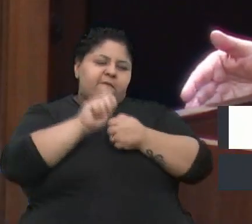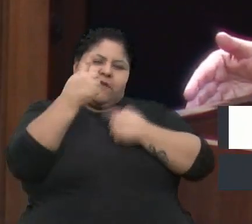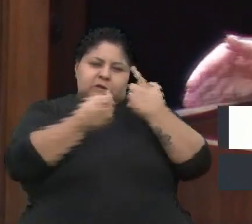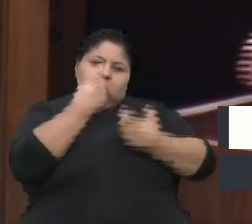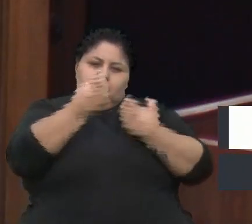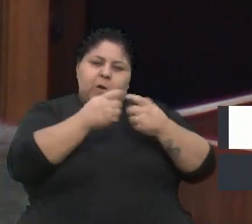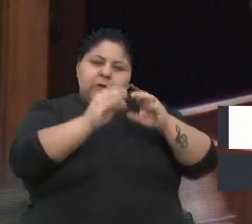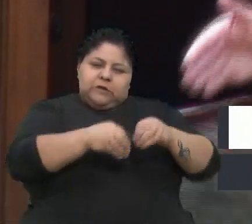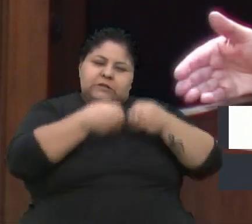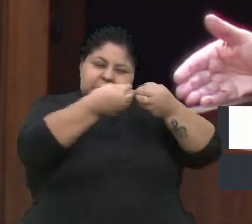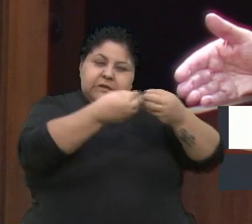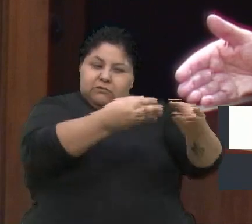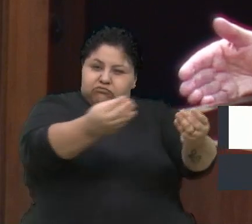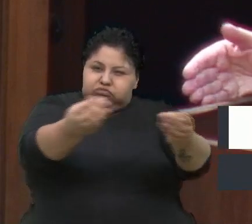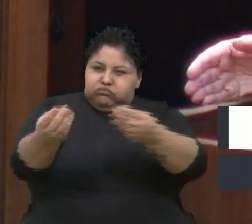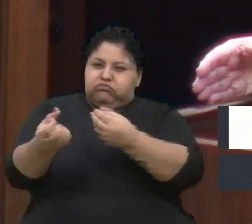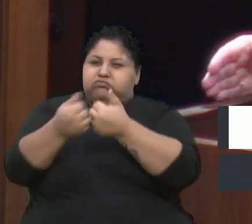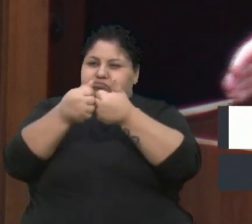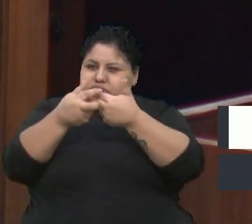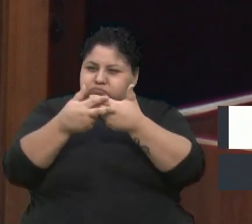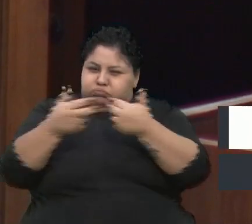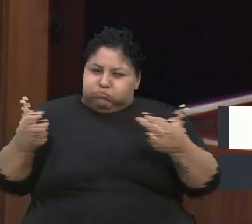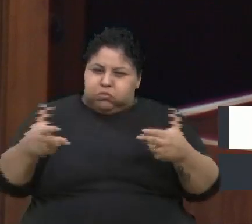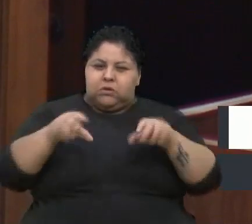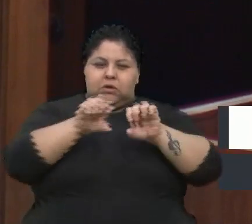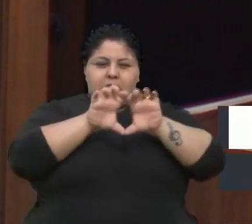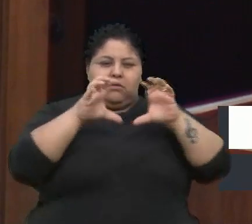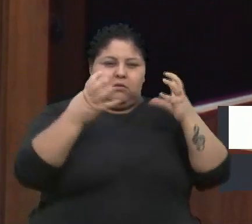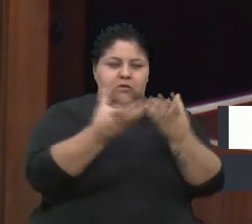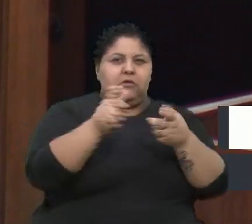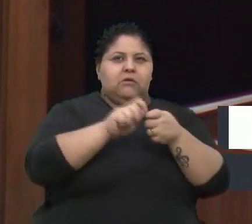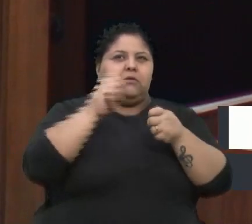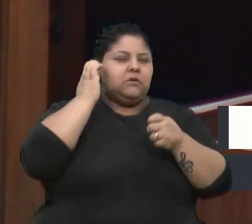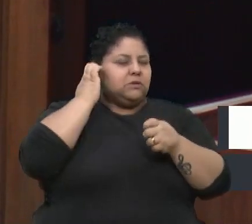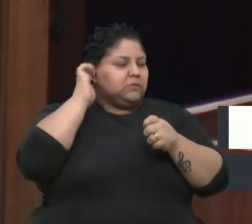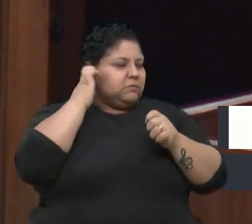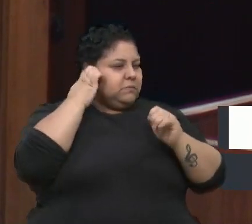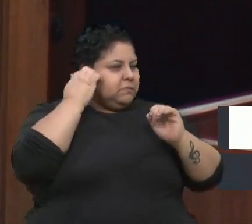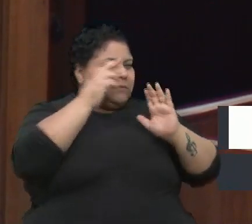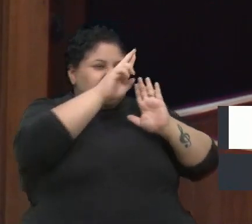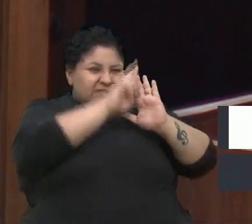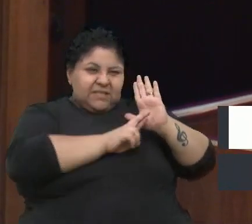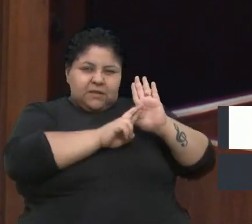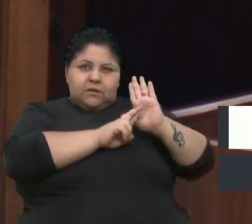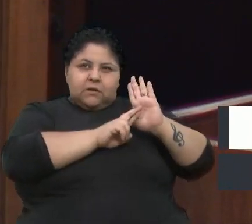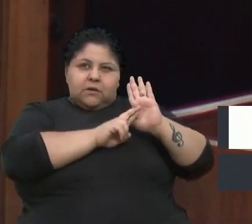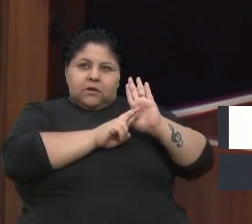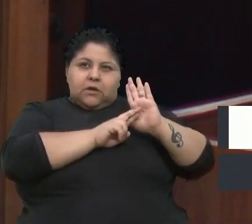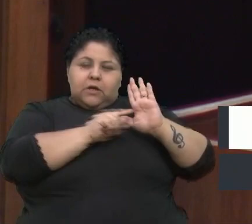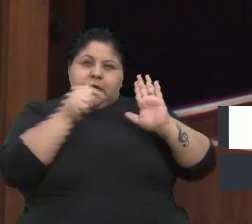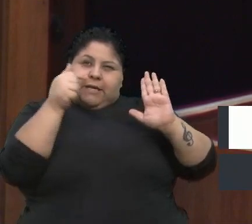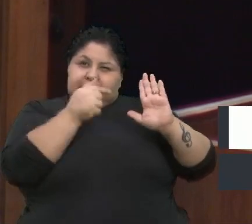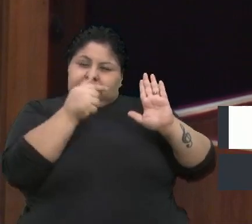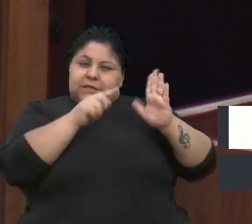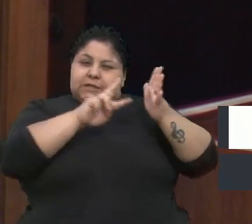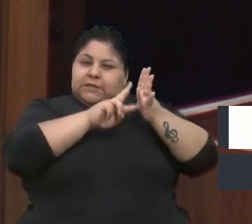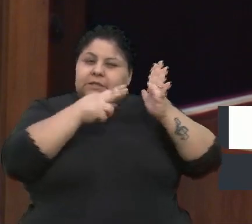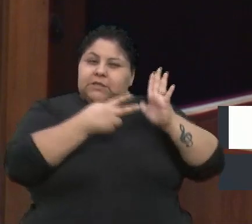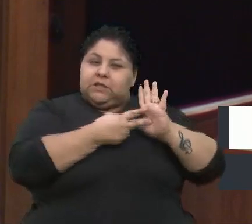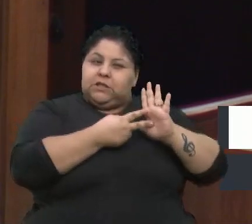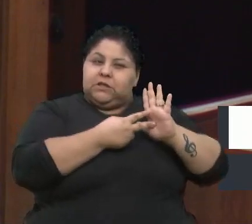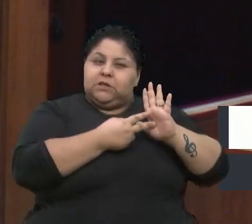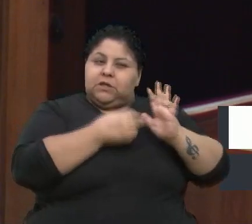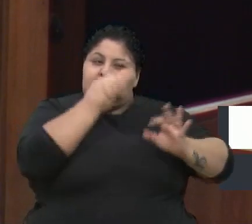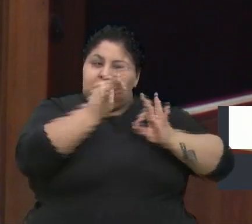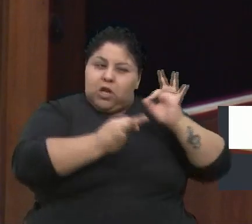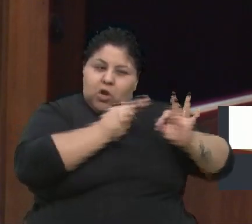entregar, né, muita coisa de entregar às comunidades, fazer os termos de cessões, porque o termo de cessão, ele regula